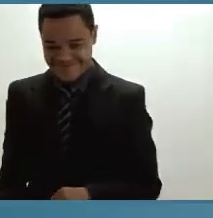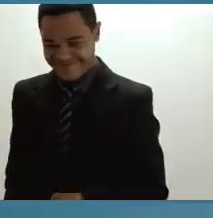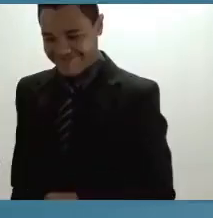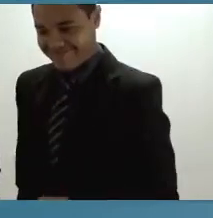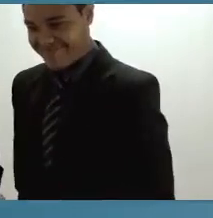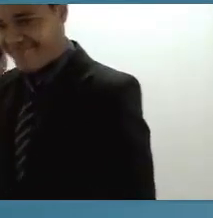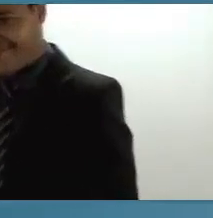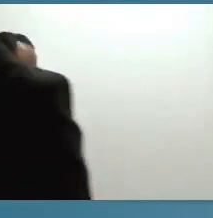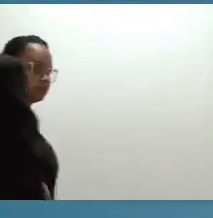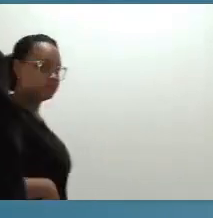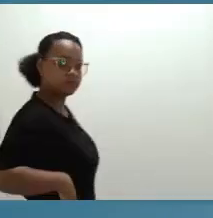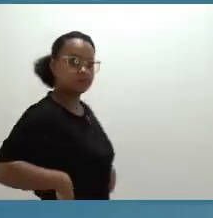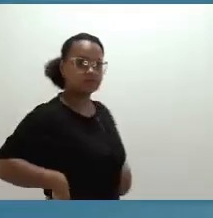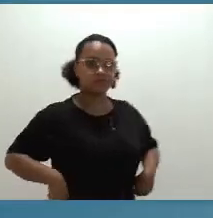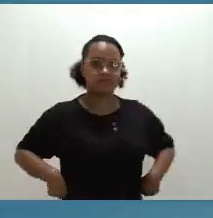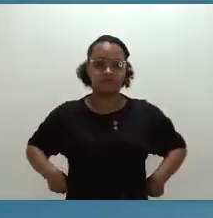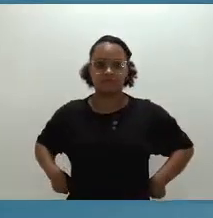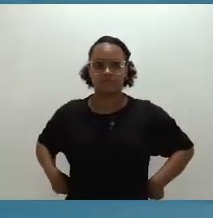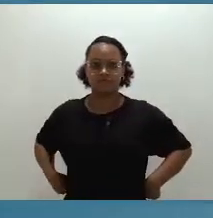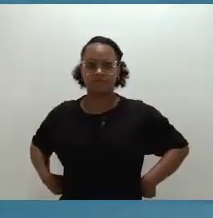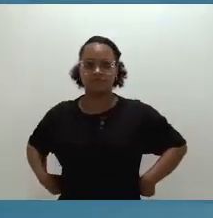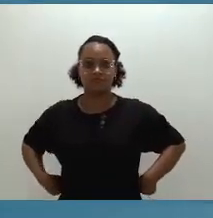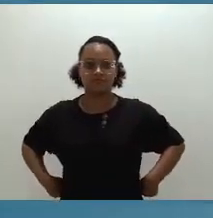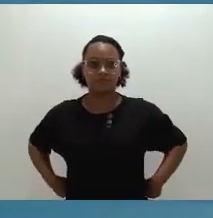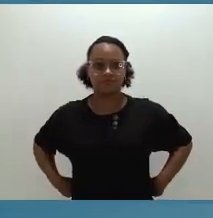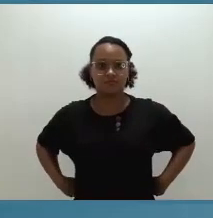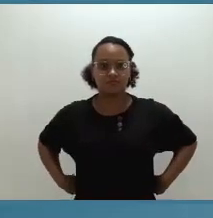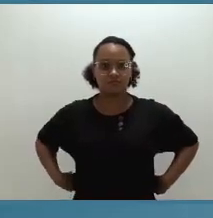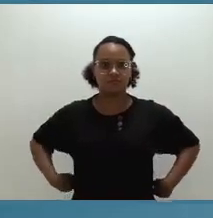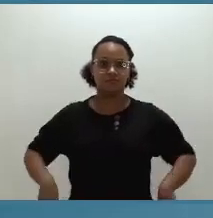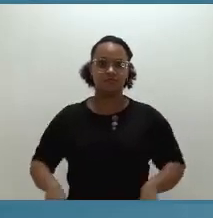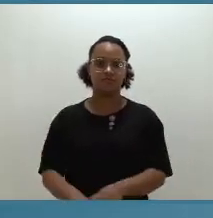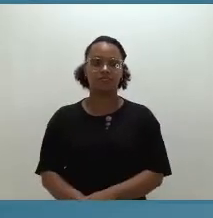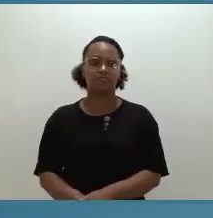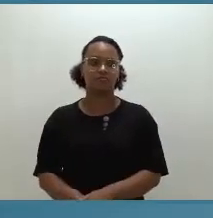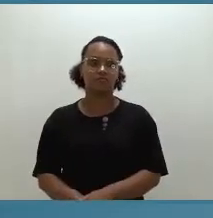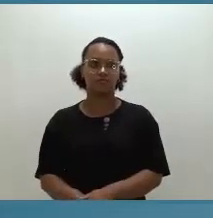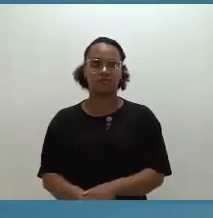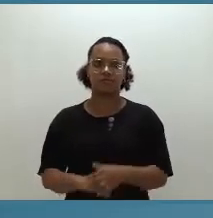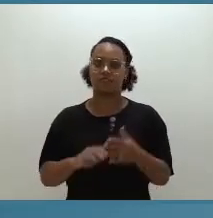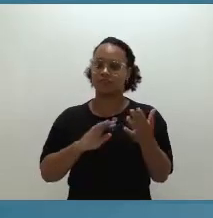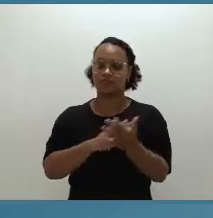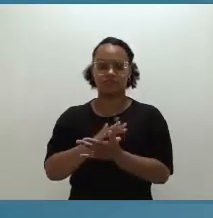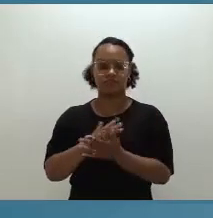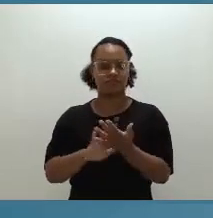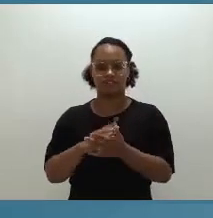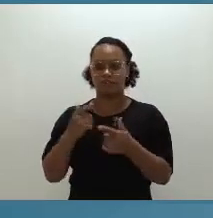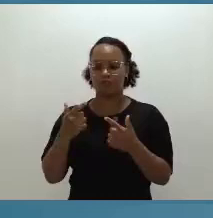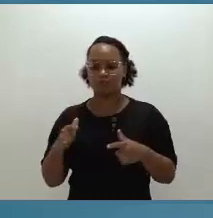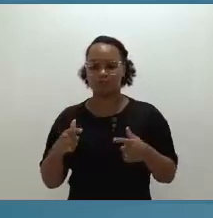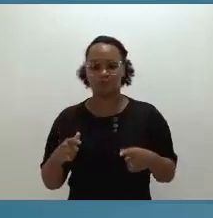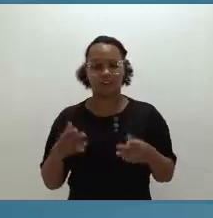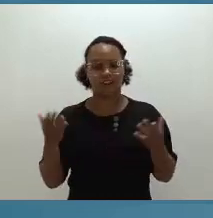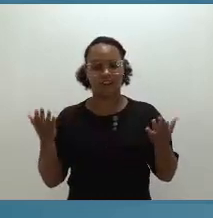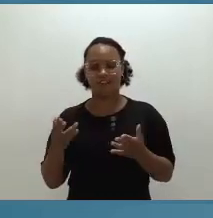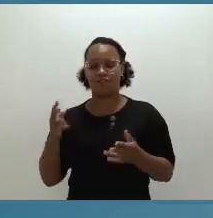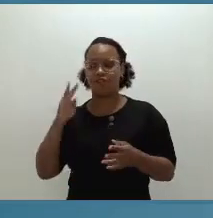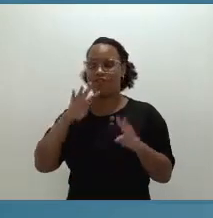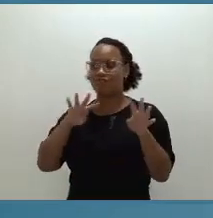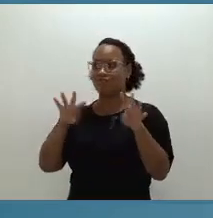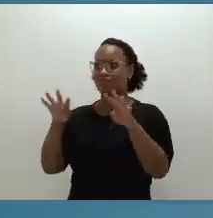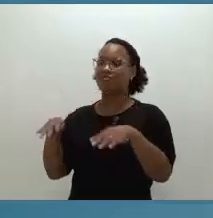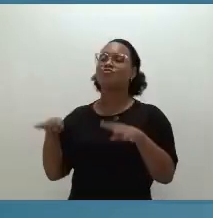Não havendo nenhuma manifestação divergente, até porque eu vejo balançar a cabeça de forma